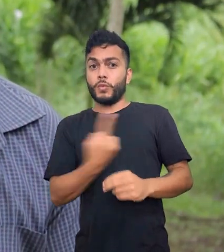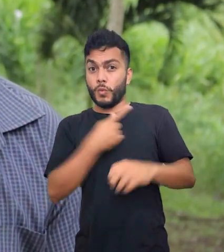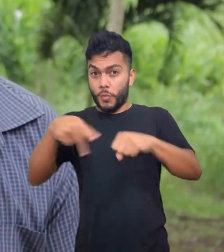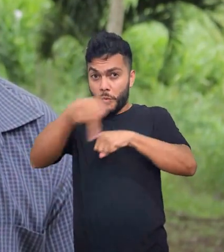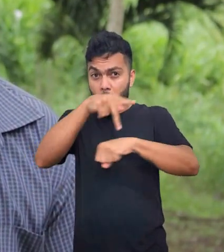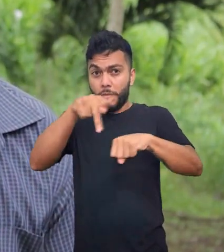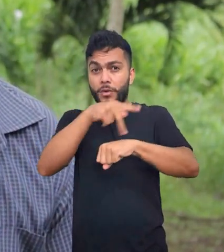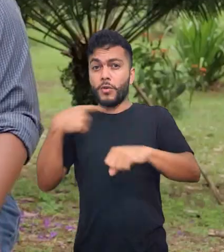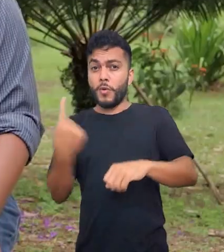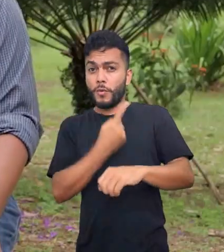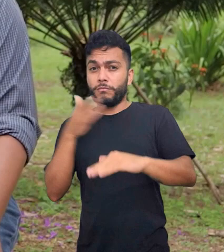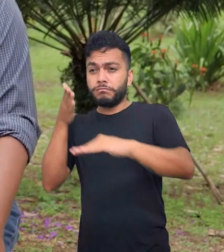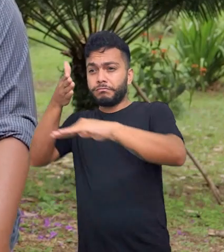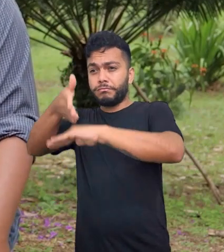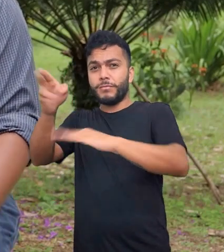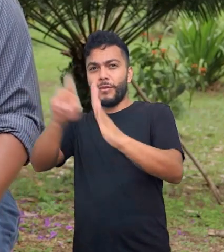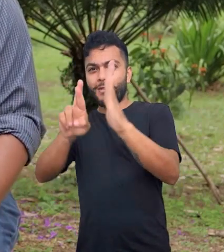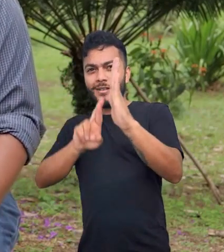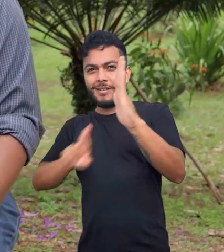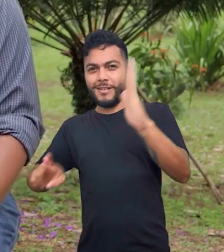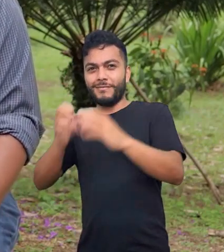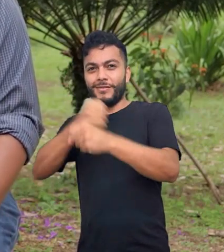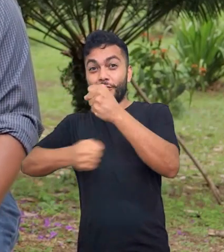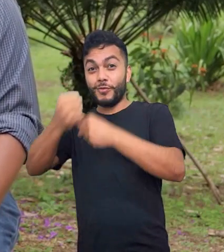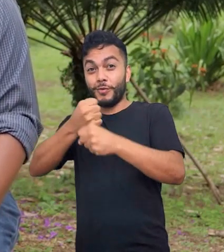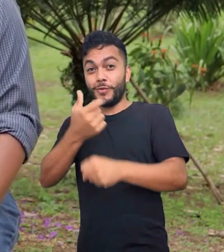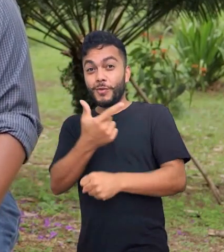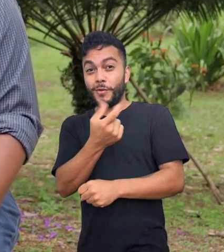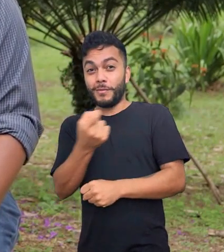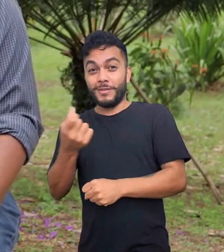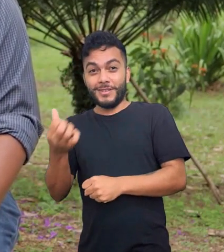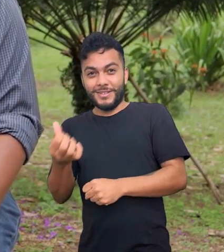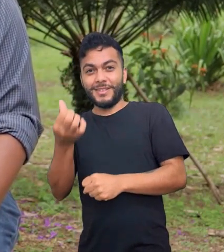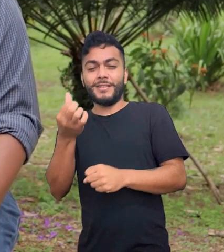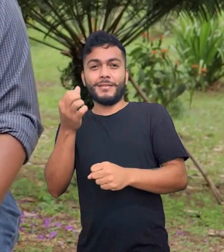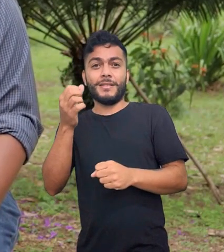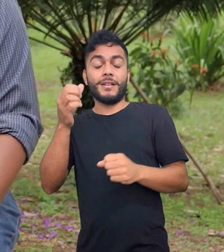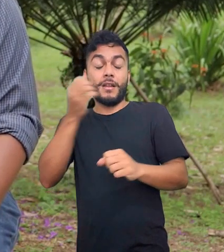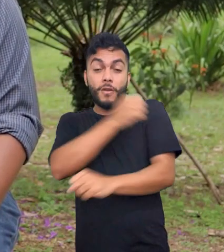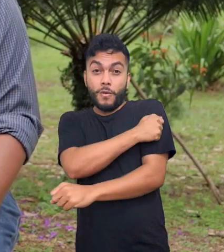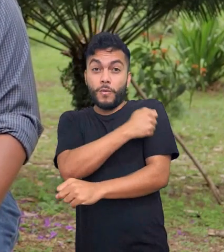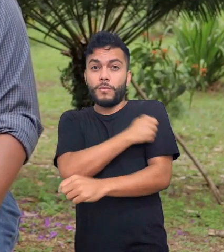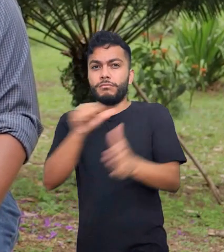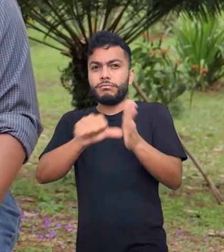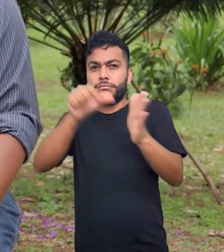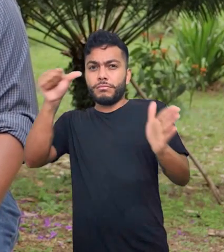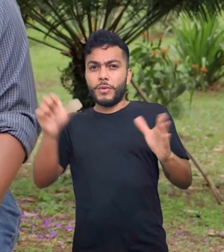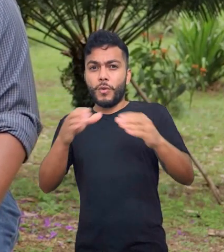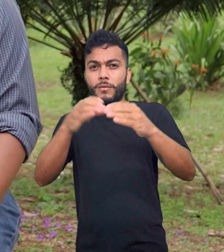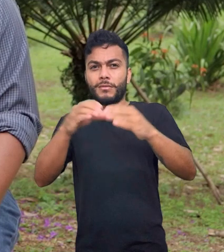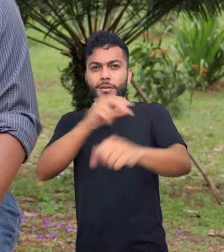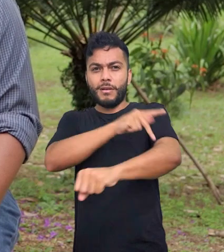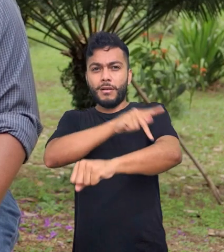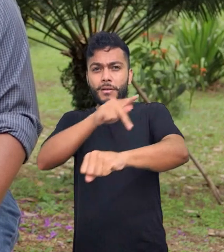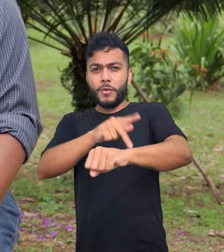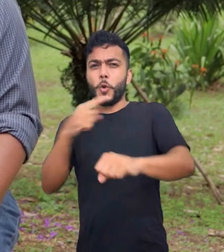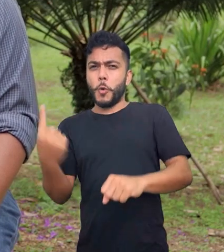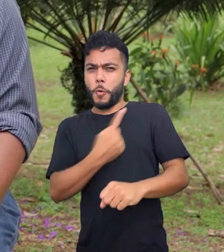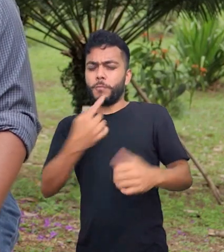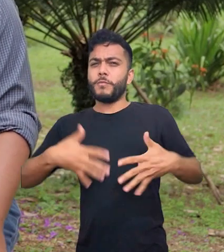de pedagogia. É para nós um orgulho muito grande acessar esse espaço com pessoas